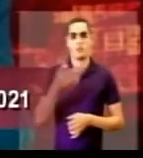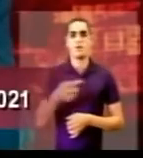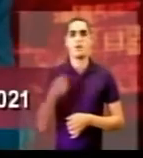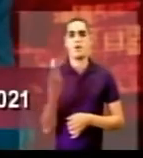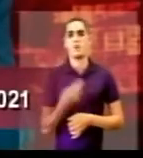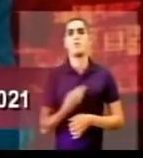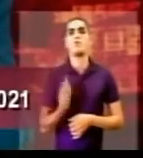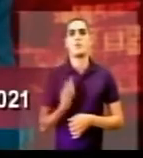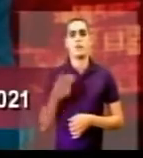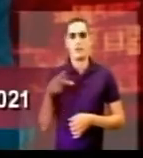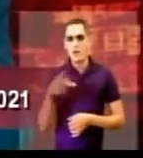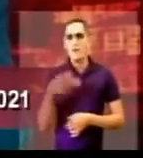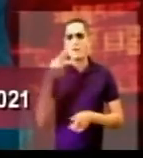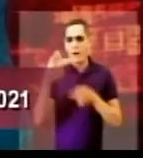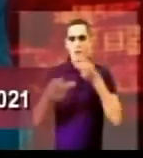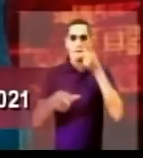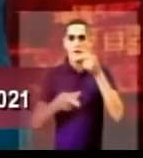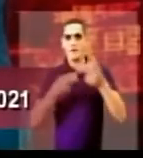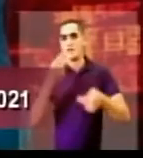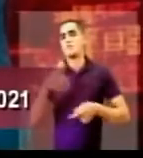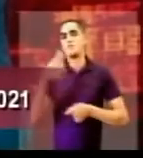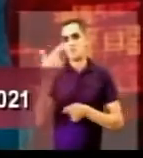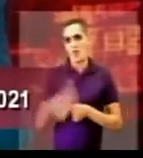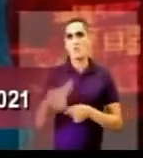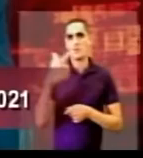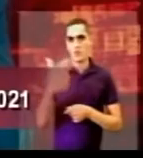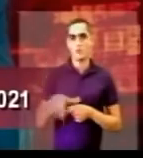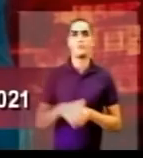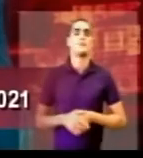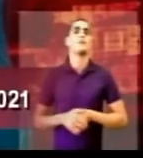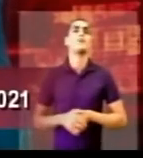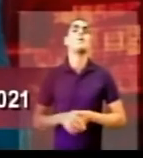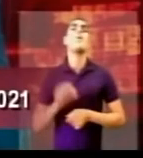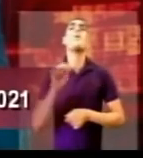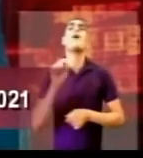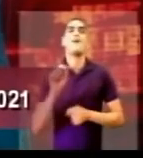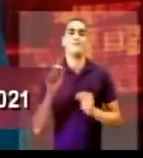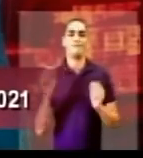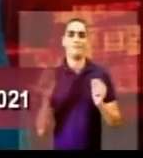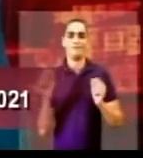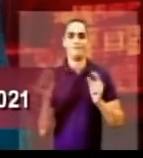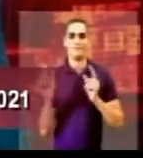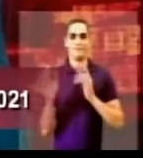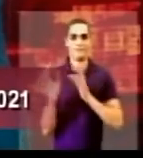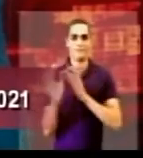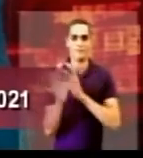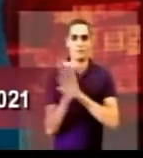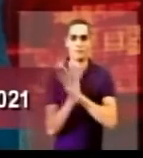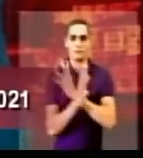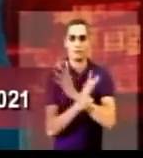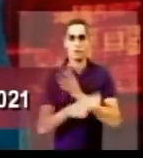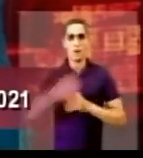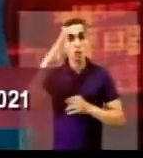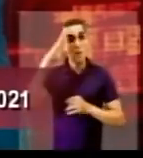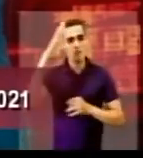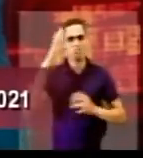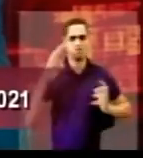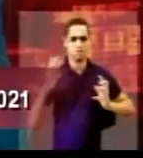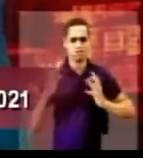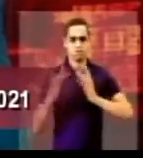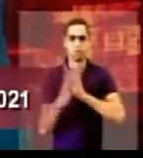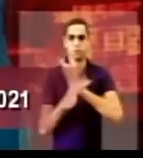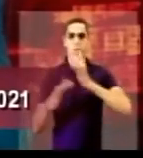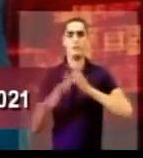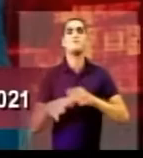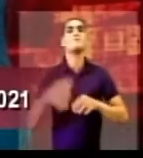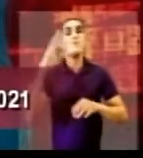nós temos repetidamente dito. A aglomeração é a principal causa